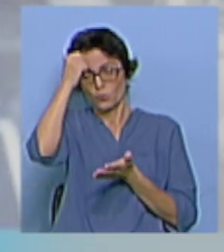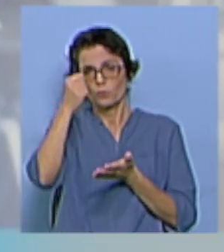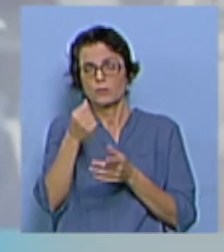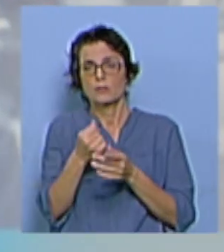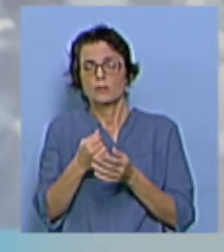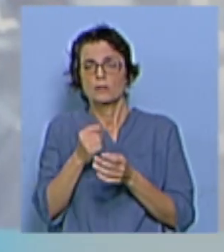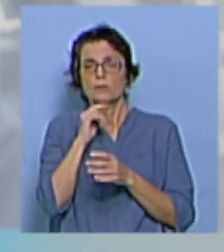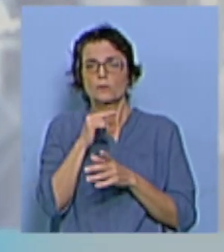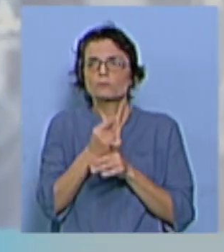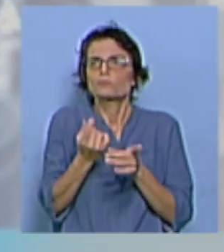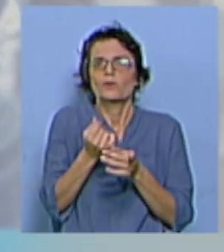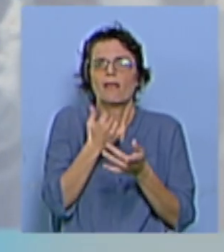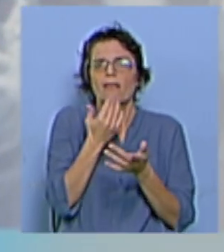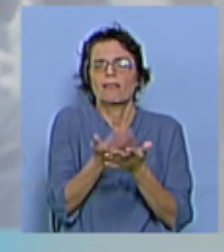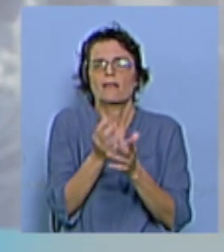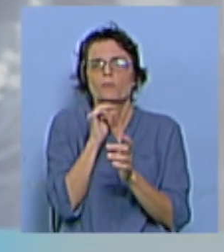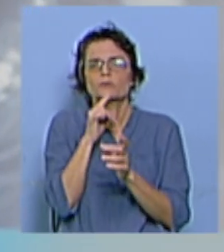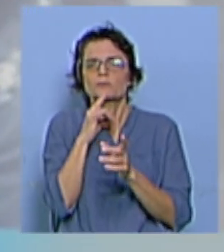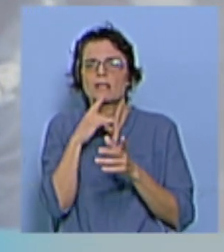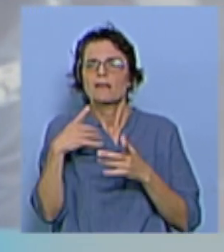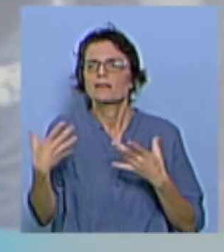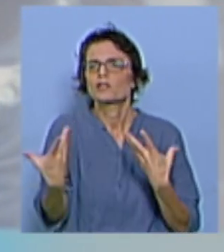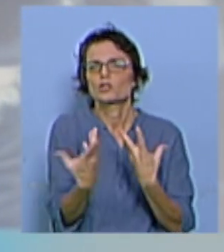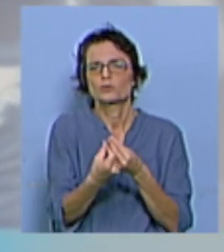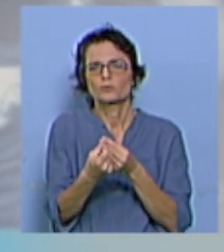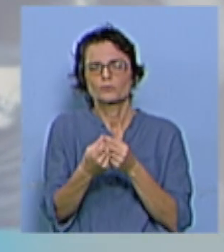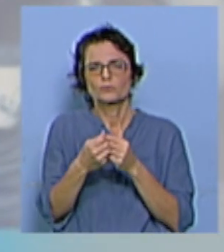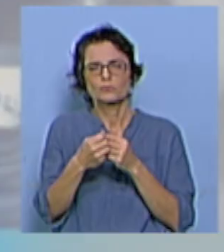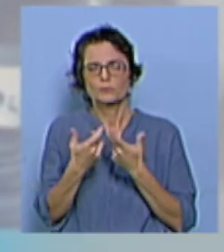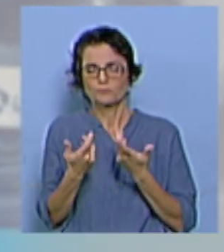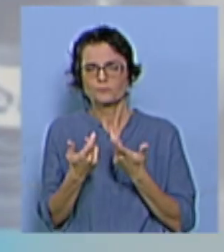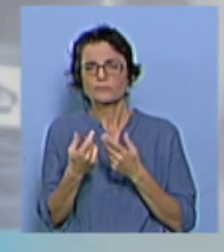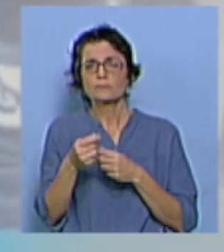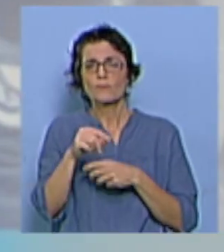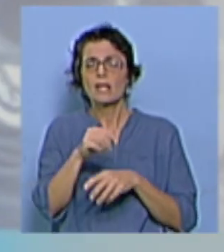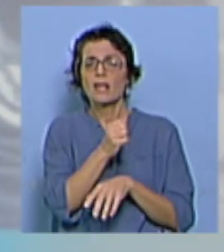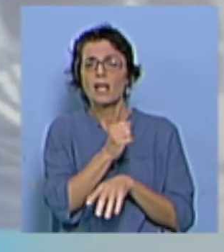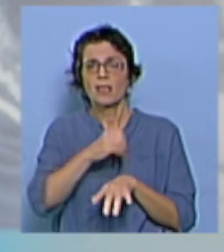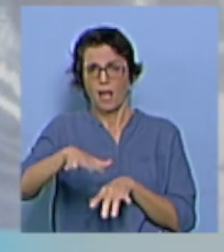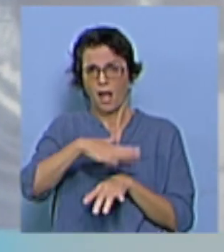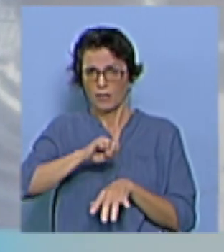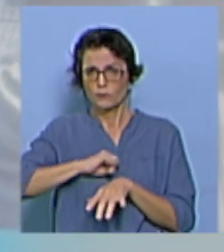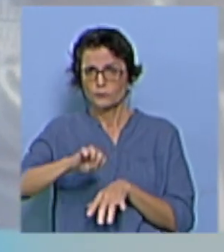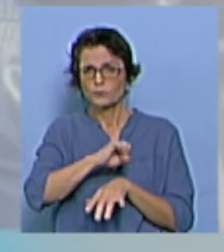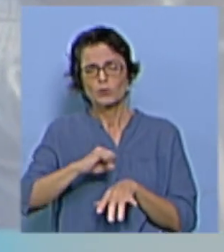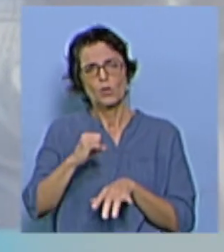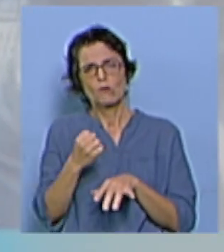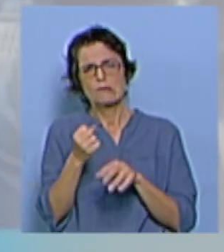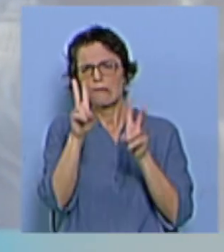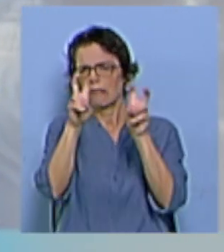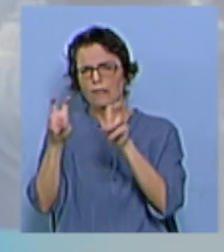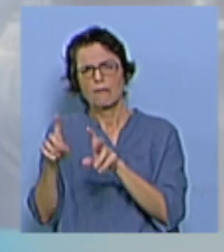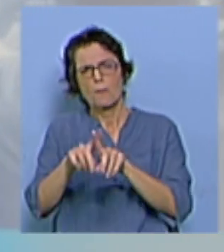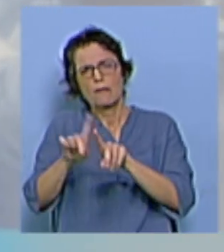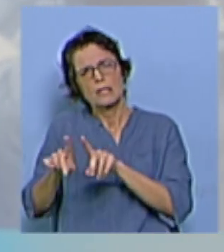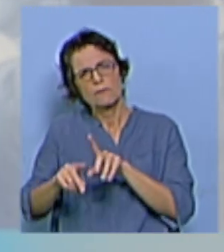com a palavra, com a maneira que no Campo Grande normalmente nós também trabalhamos os temas, eu acho que isso depois deu às pessoas conteúdos